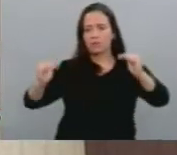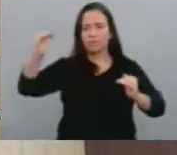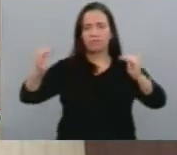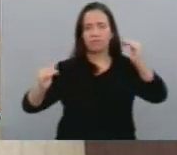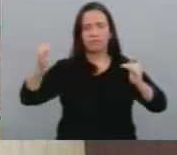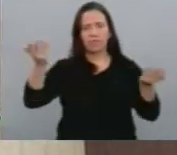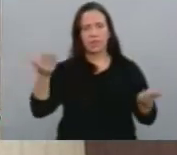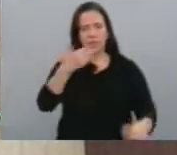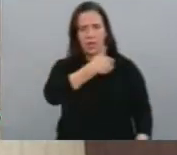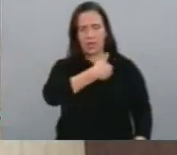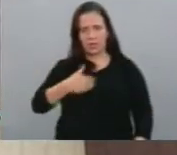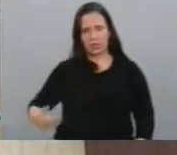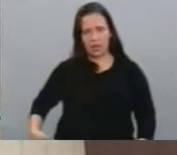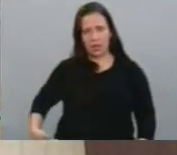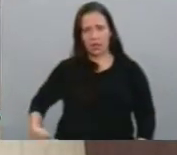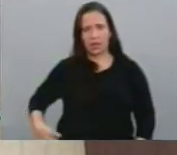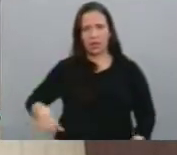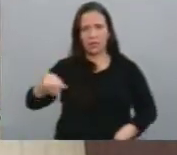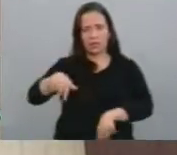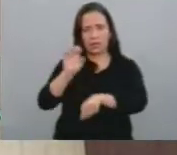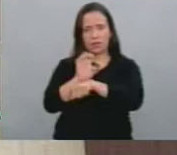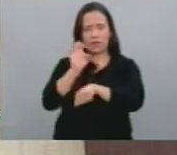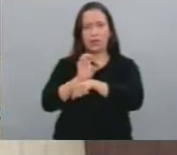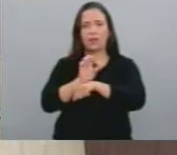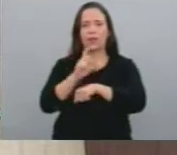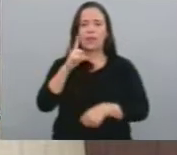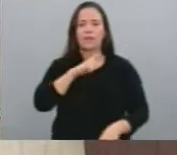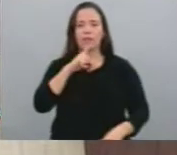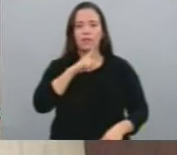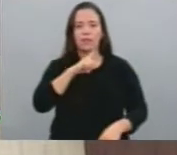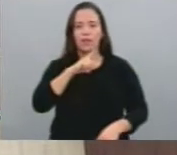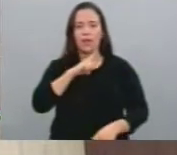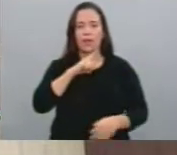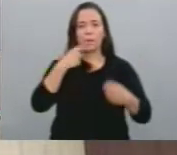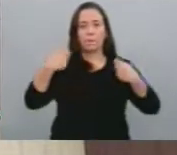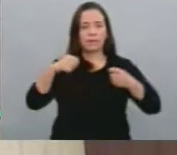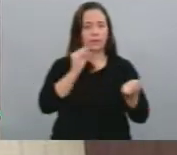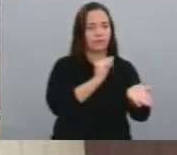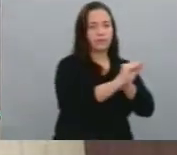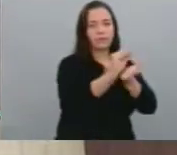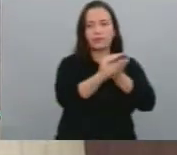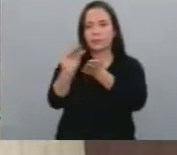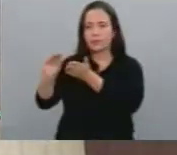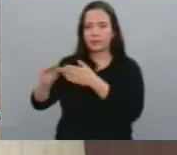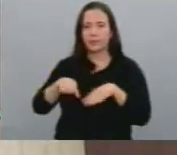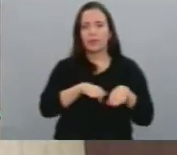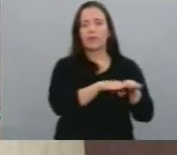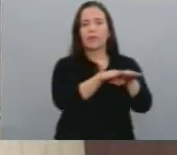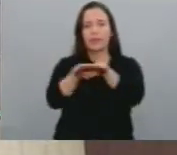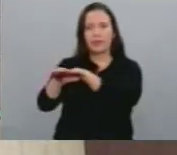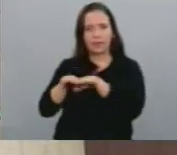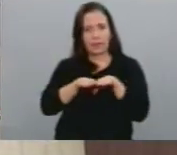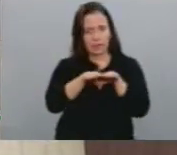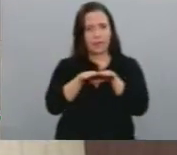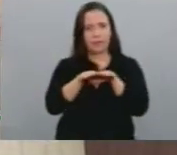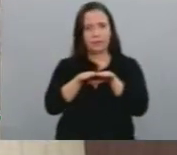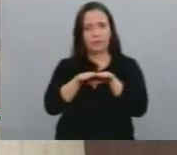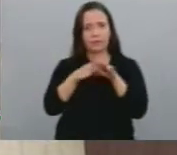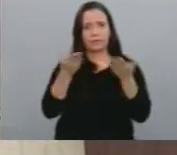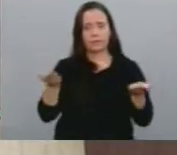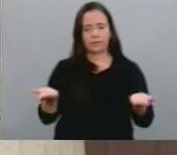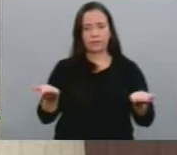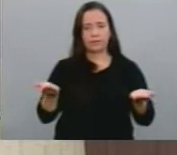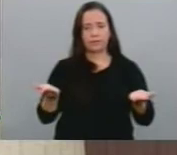O Estado, em vez de redistribuir, ele está concentrando riqueza por via da guerra fiscal. E ela